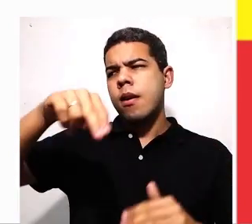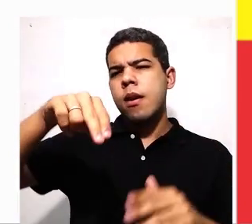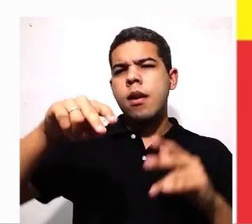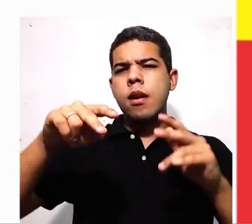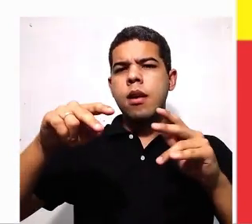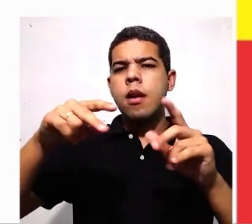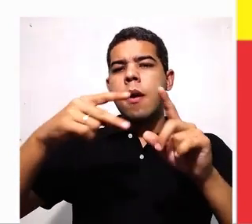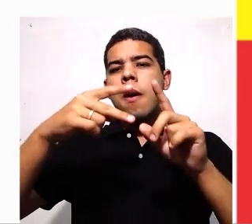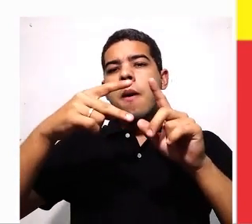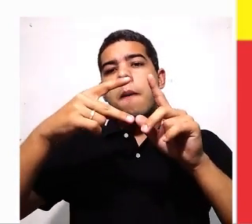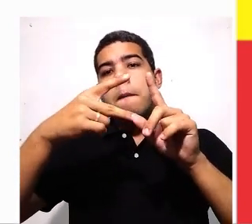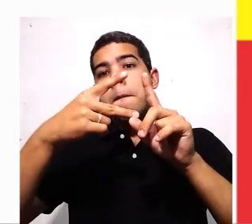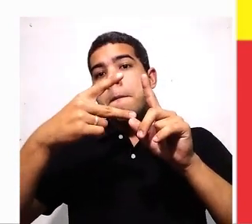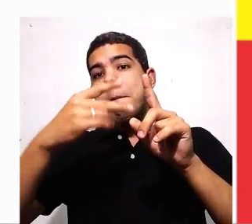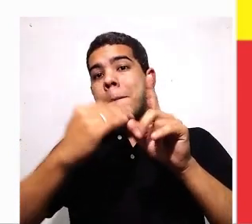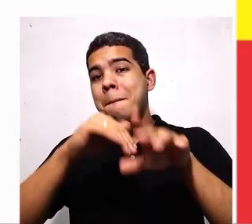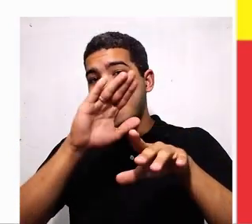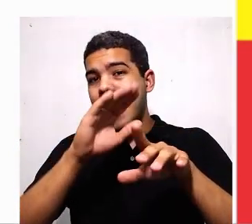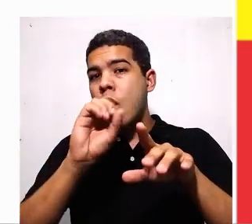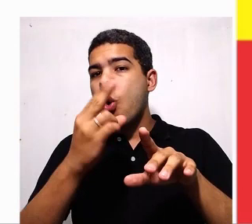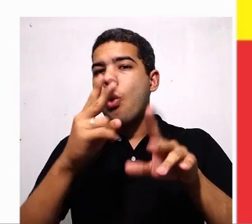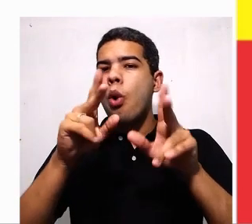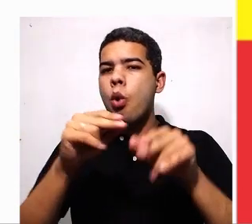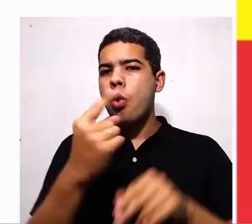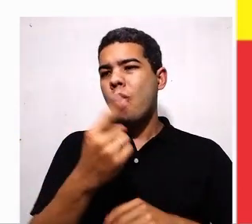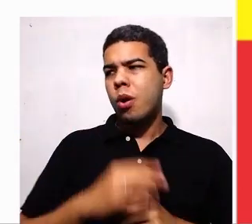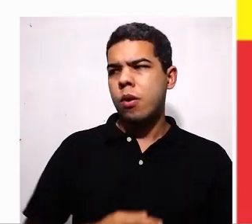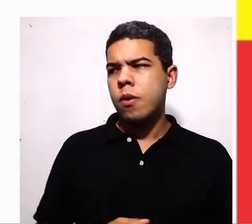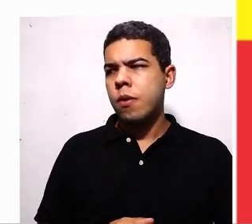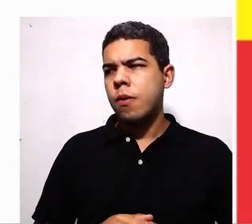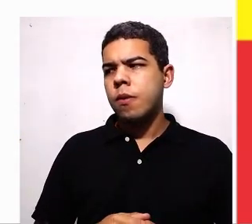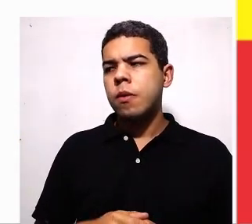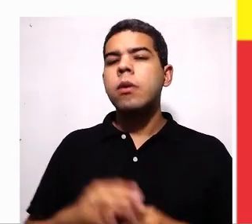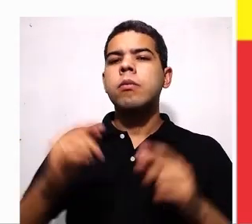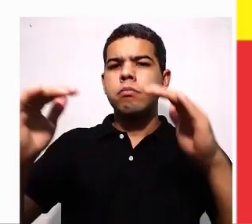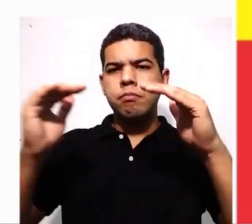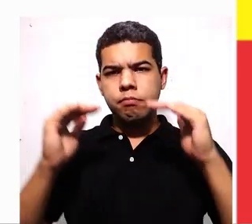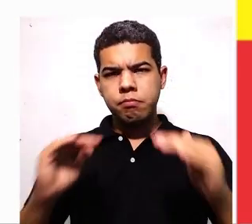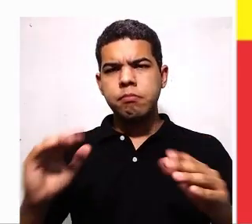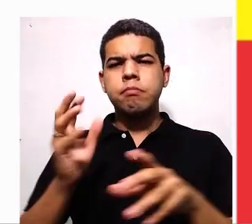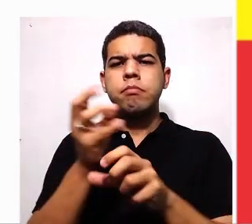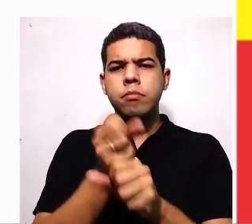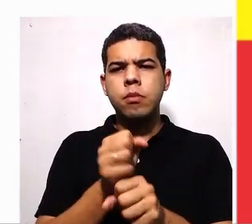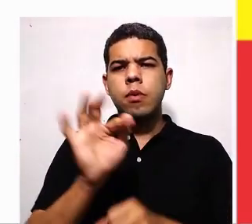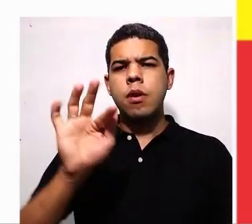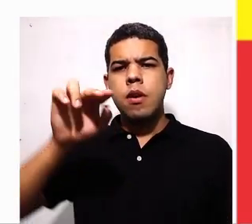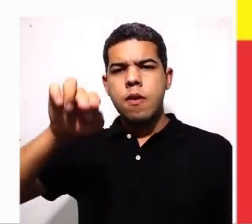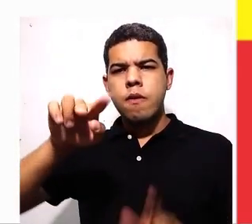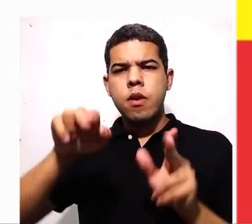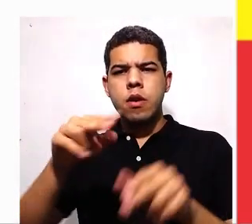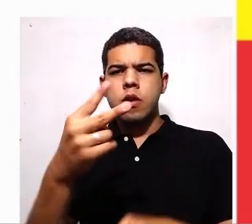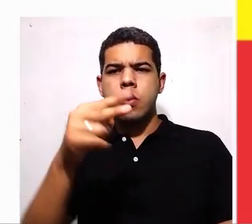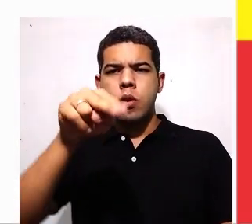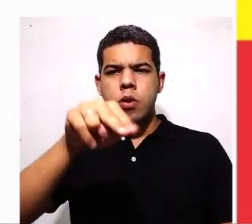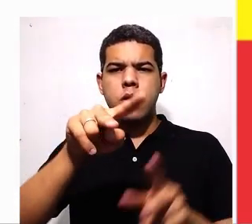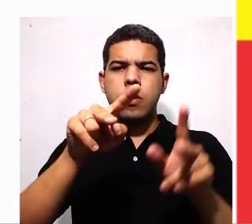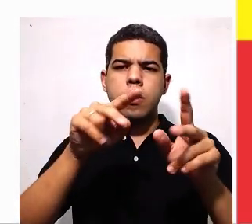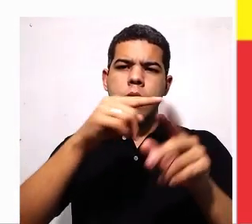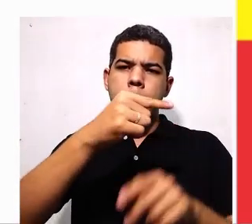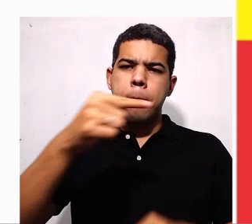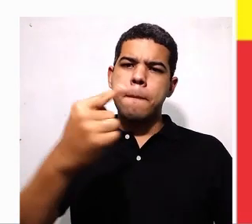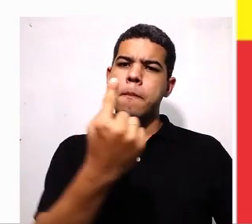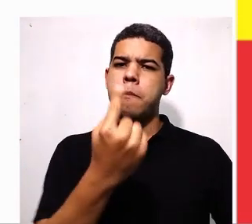1. Beleza, eu vou começar isso. Depois eu vou fazer o quê? Eu vou colocar isso, ó. Fn é igual a 2n menos